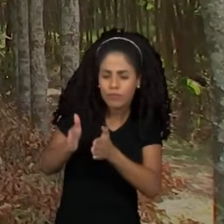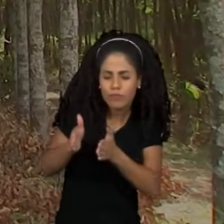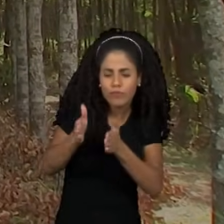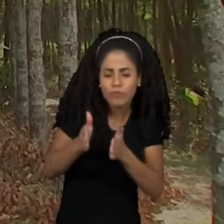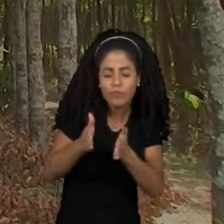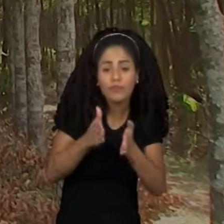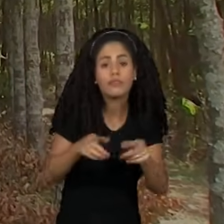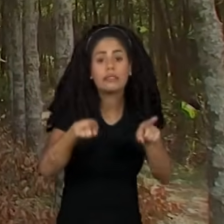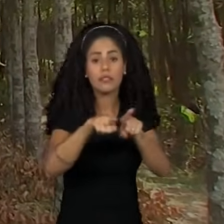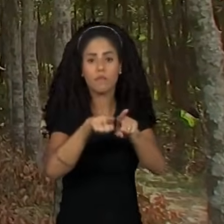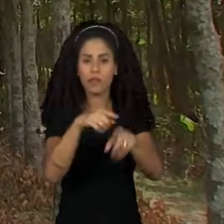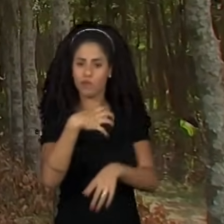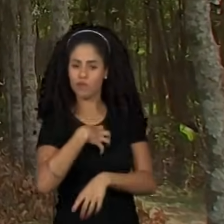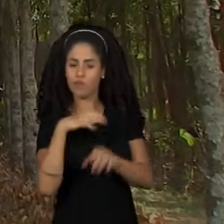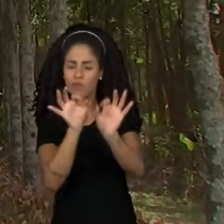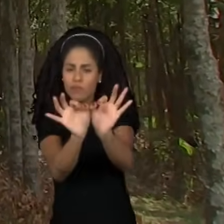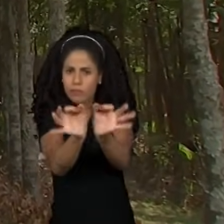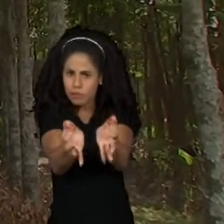de forma simples,